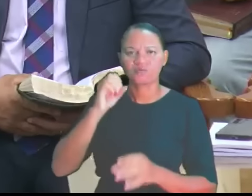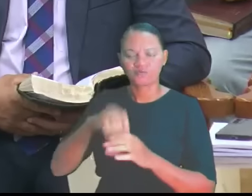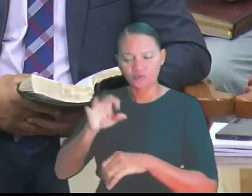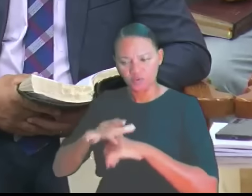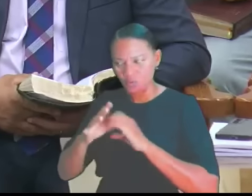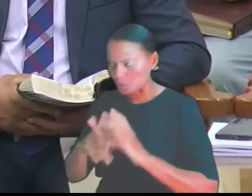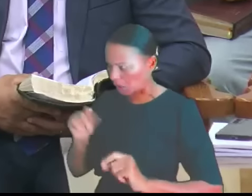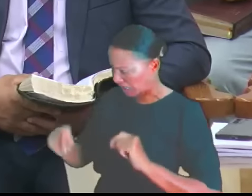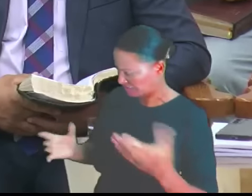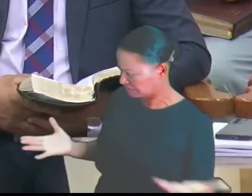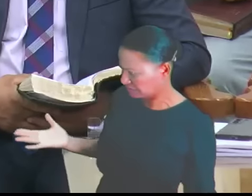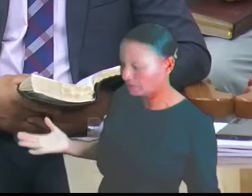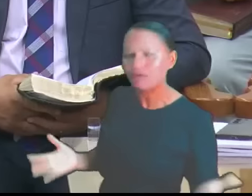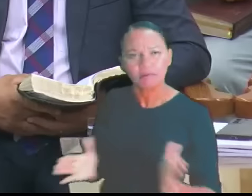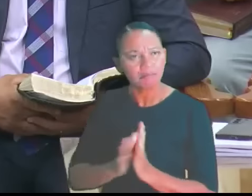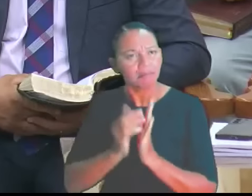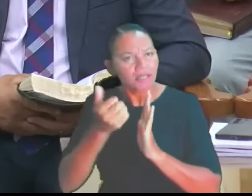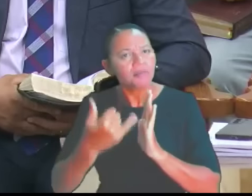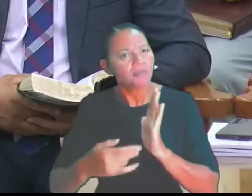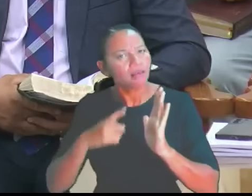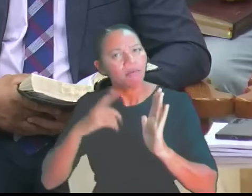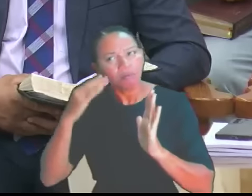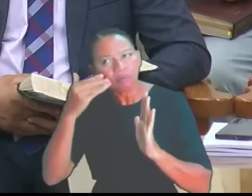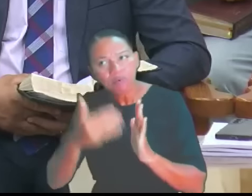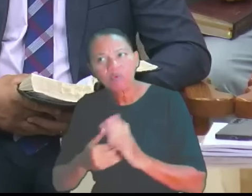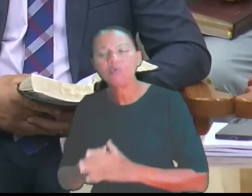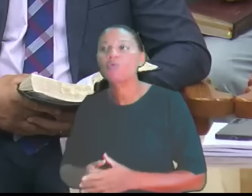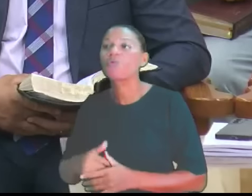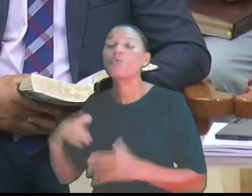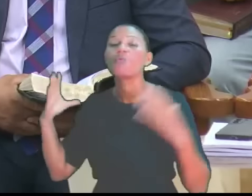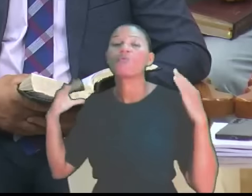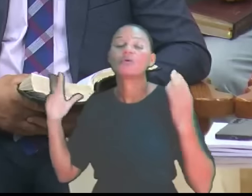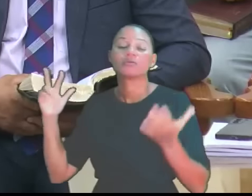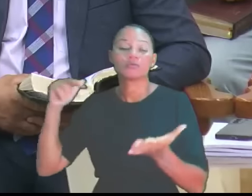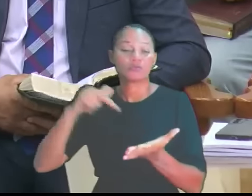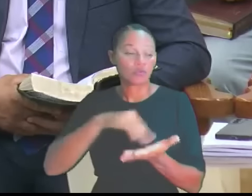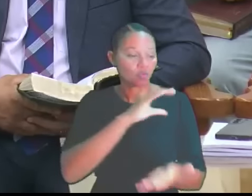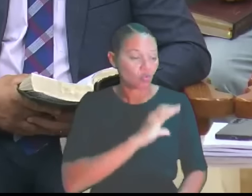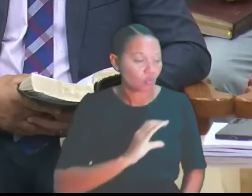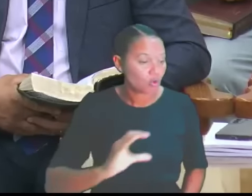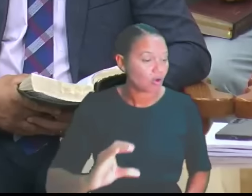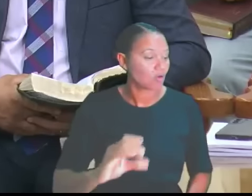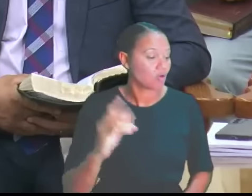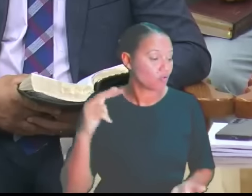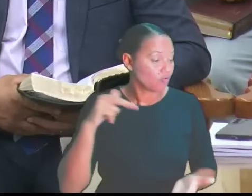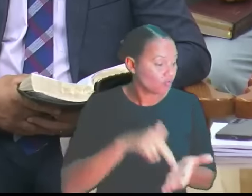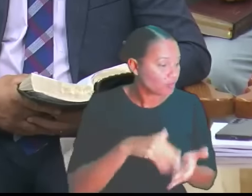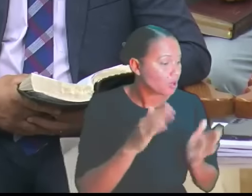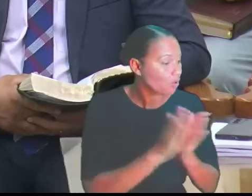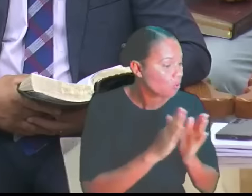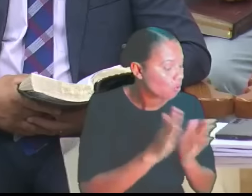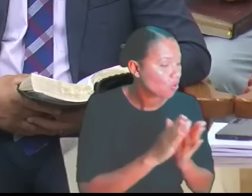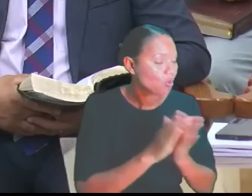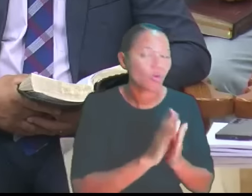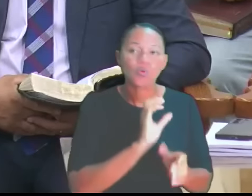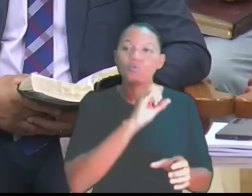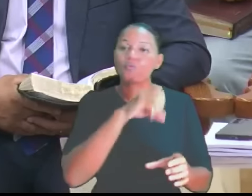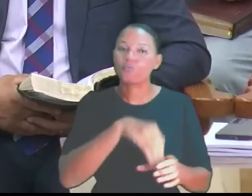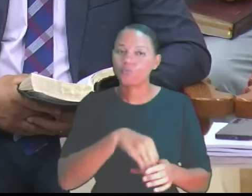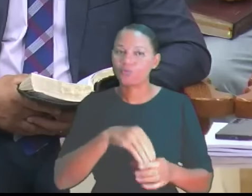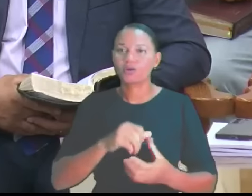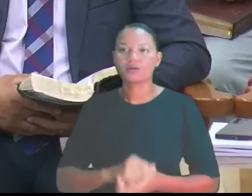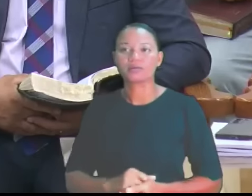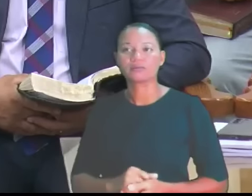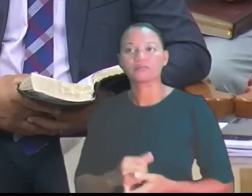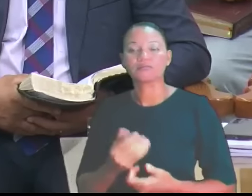é isso? Não, eu lhe provo biblicamente. O anjo desceu na casa de Cornélio e disse: Cornélio, eu vim por causa da oração e da oferta. Eu não dou